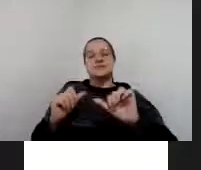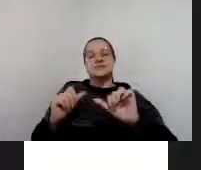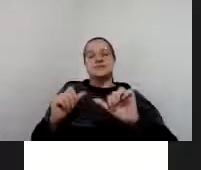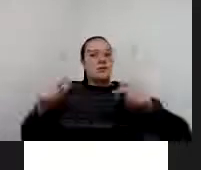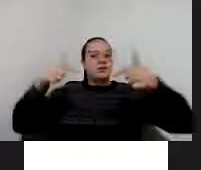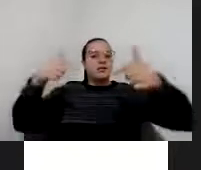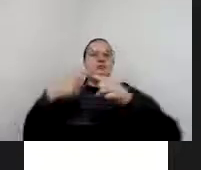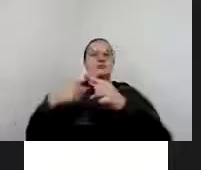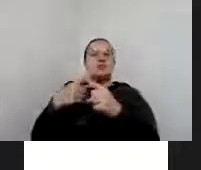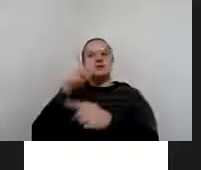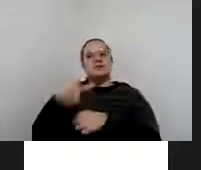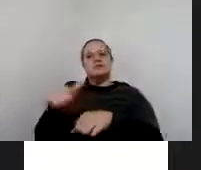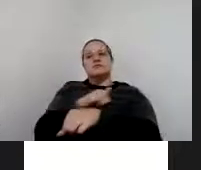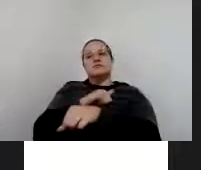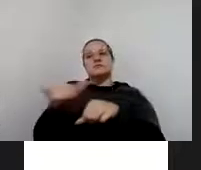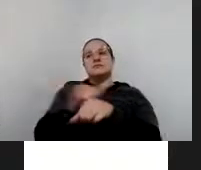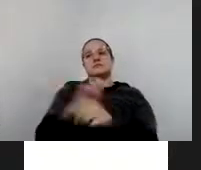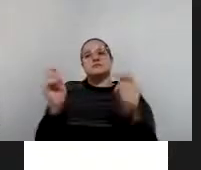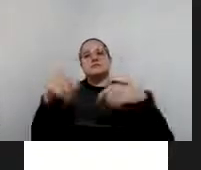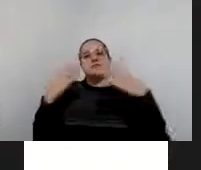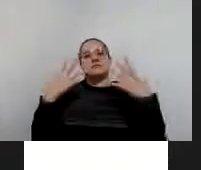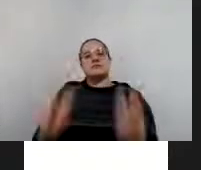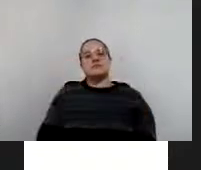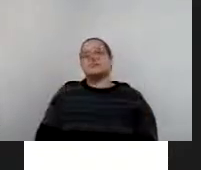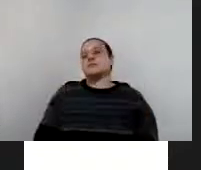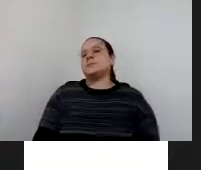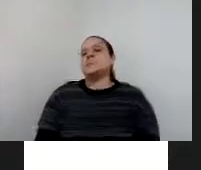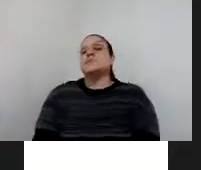uma estratégia que poderia ser adotada, tá bem?